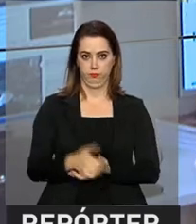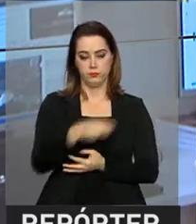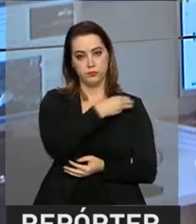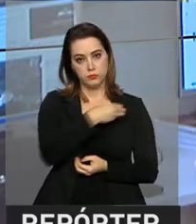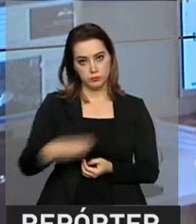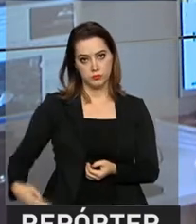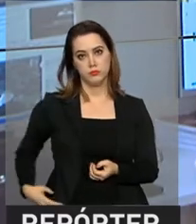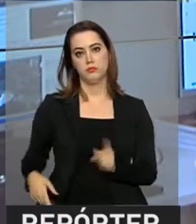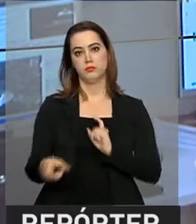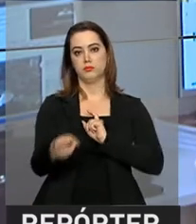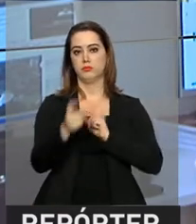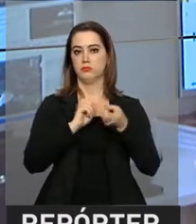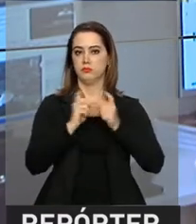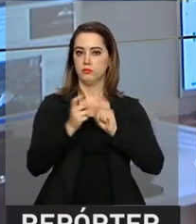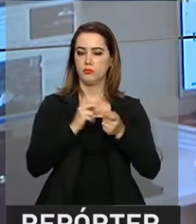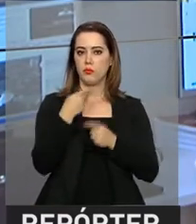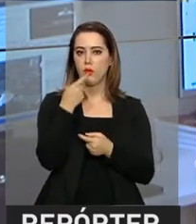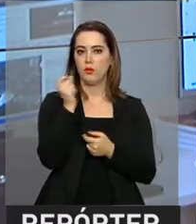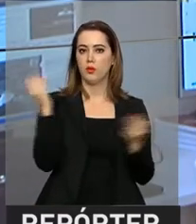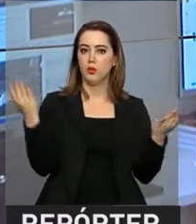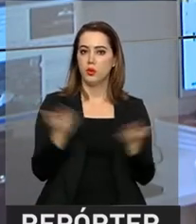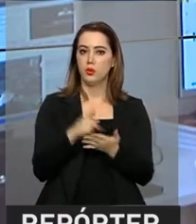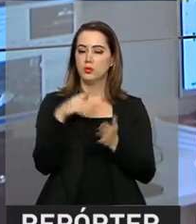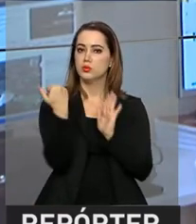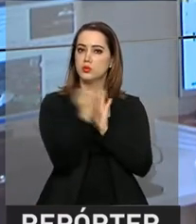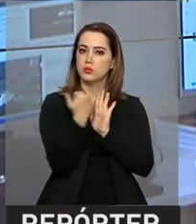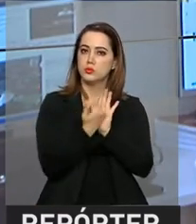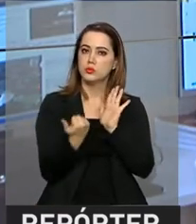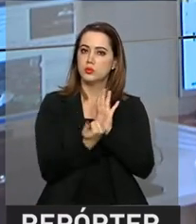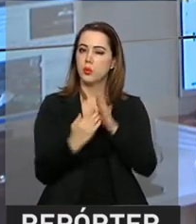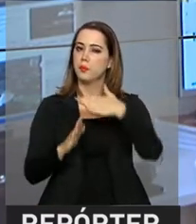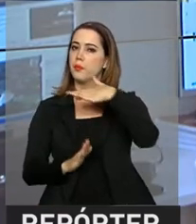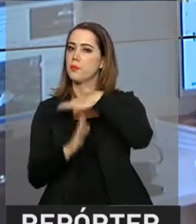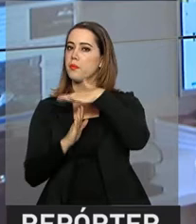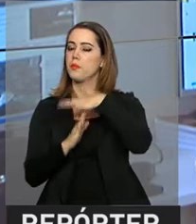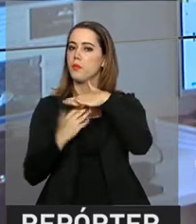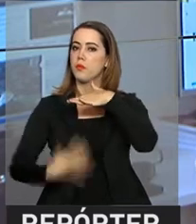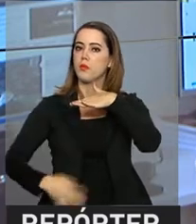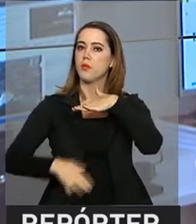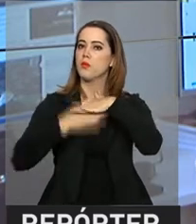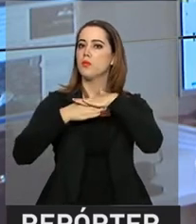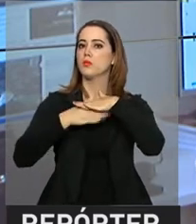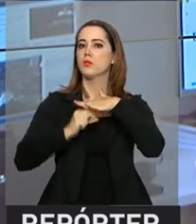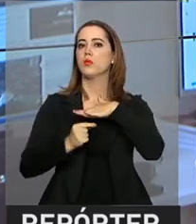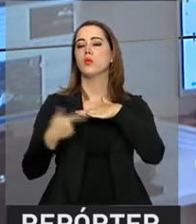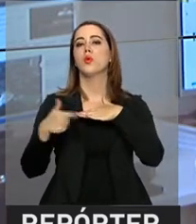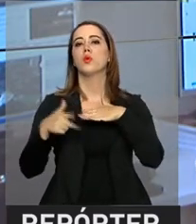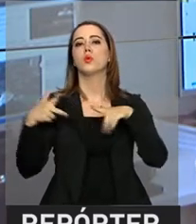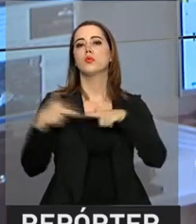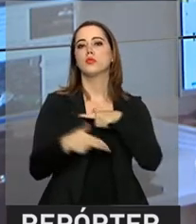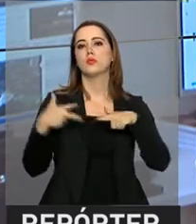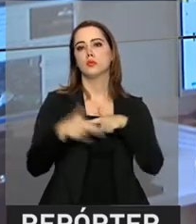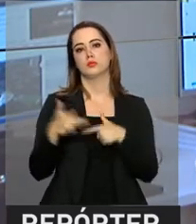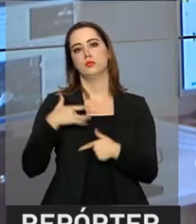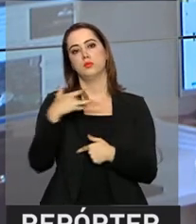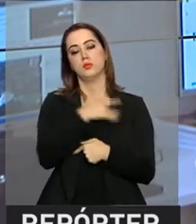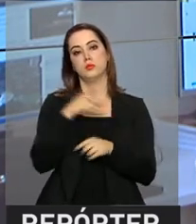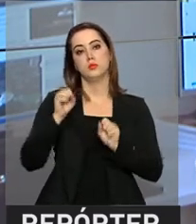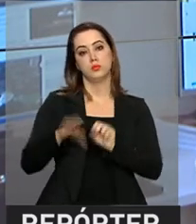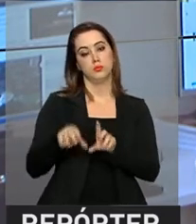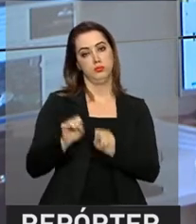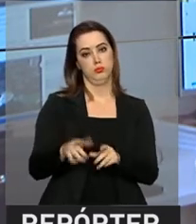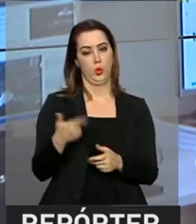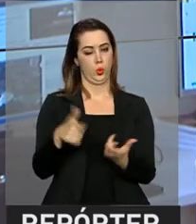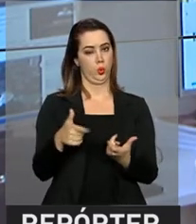Fazenda, Henrique Meirelles, disse hoje que o projeto do teto para os gastos públicos não vai trazer cortes para a saúde e educação.